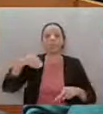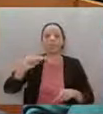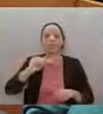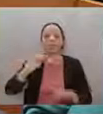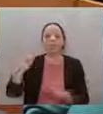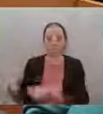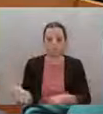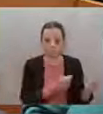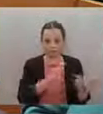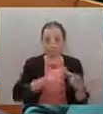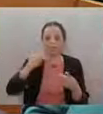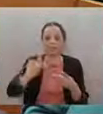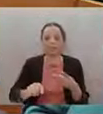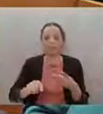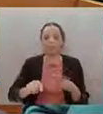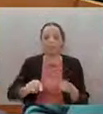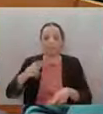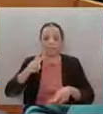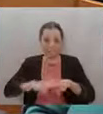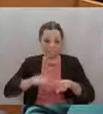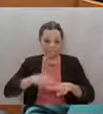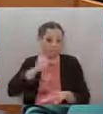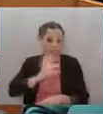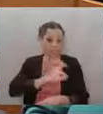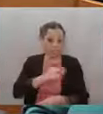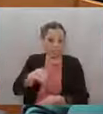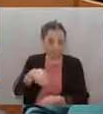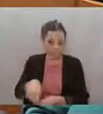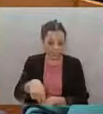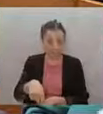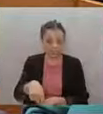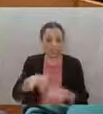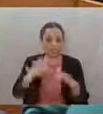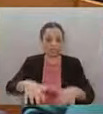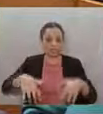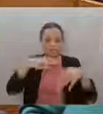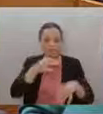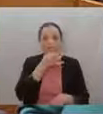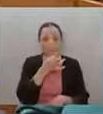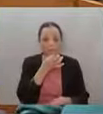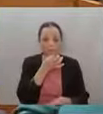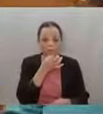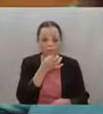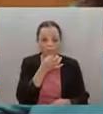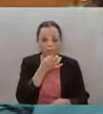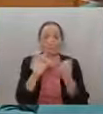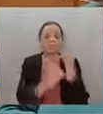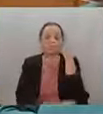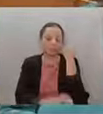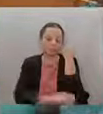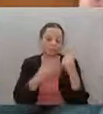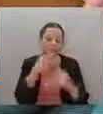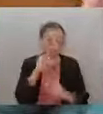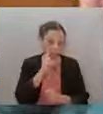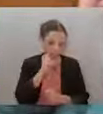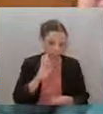Caxias, também a senhora Presidente referiu, a senhora Presidente da Assembleia, da Junta de Freguesia, peço desculpa.